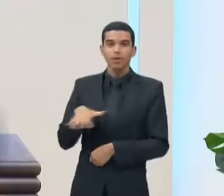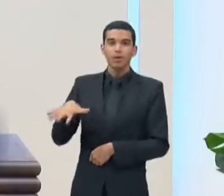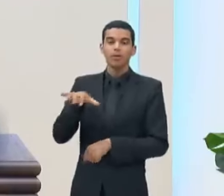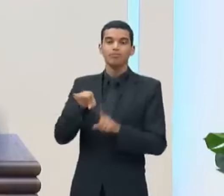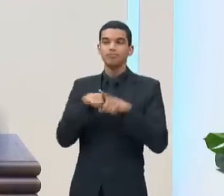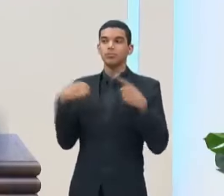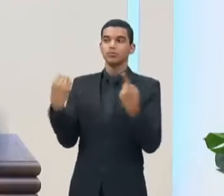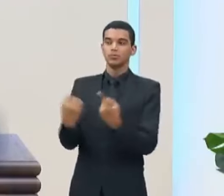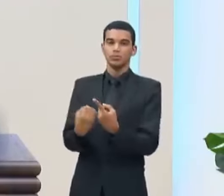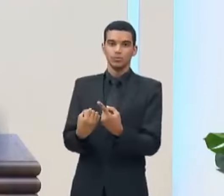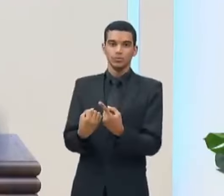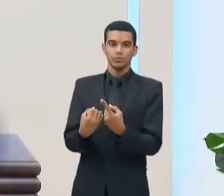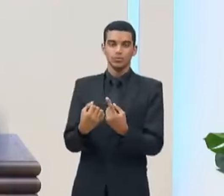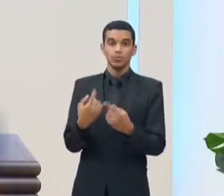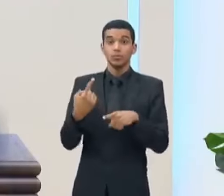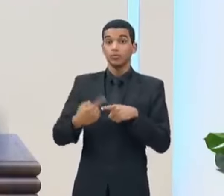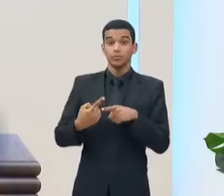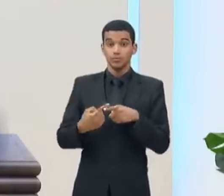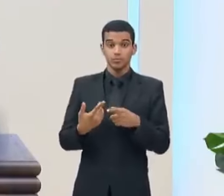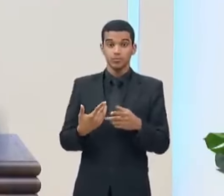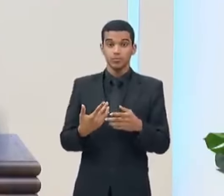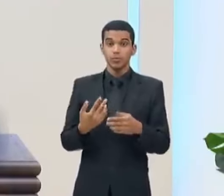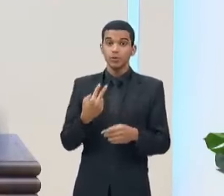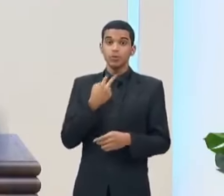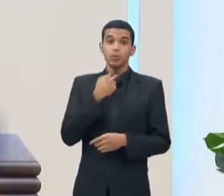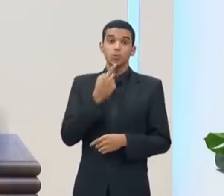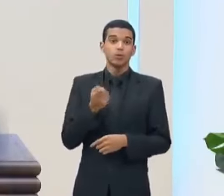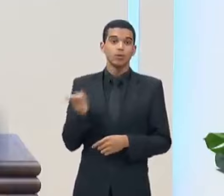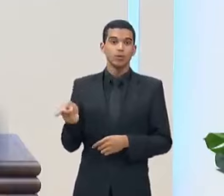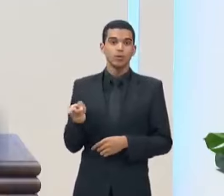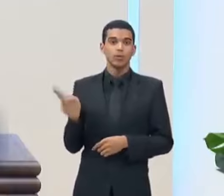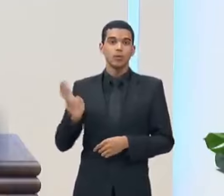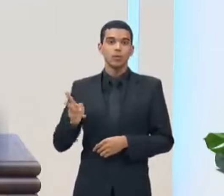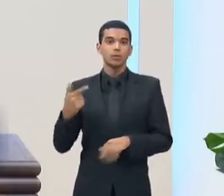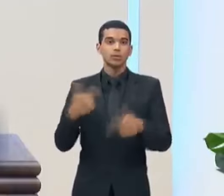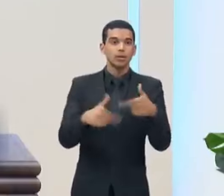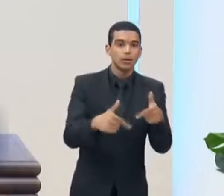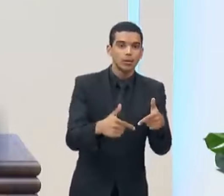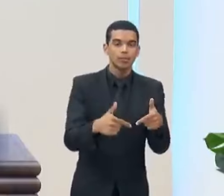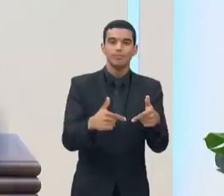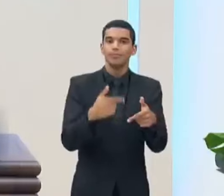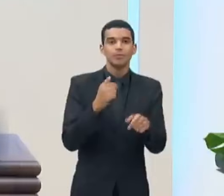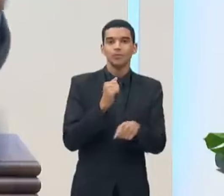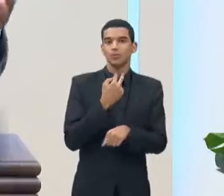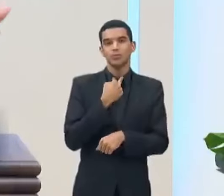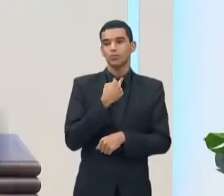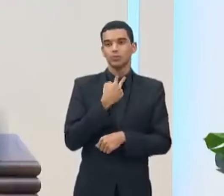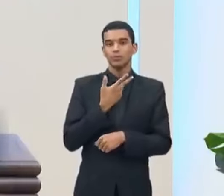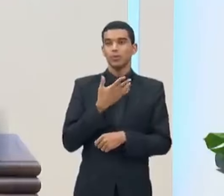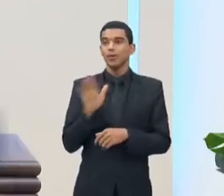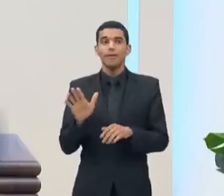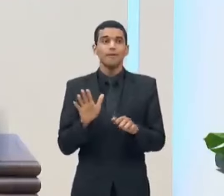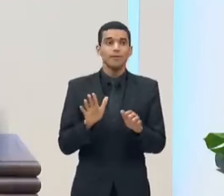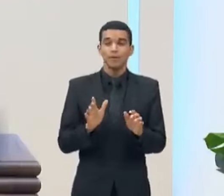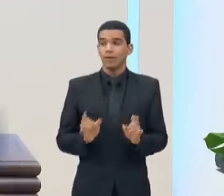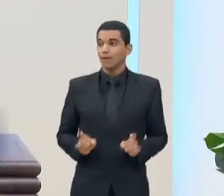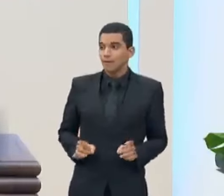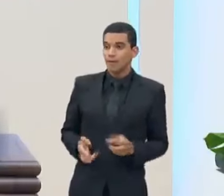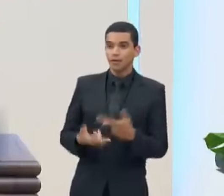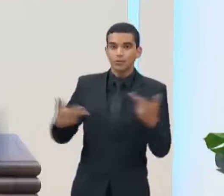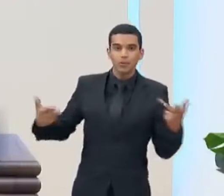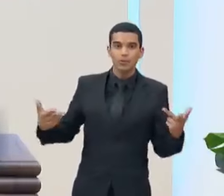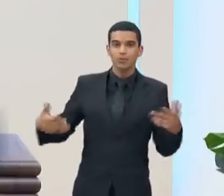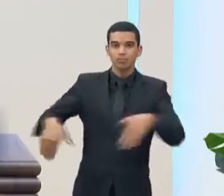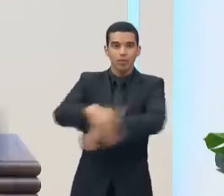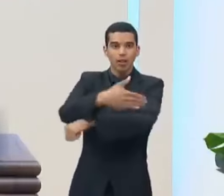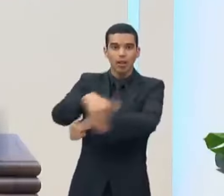socialmente. Não havia como exercer a sua profissão, não havia como negociar, estar no seu comércio, se